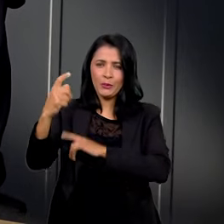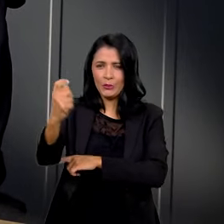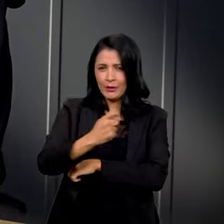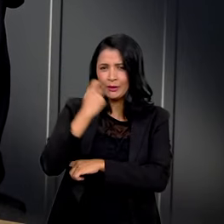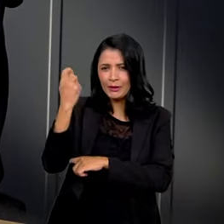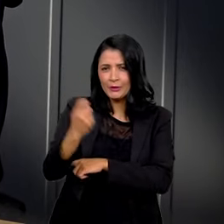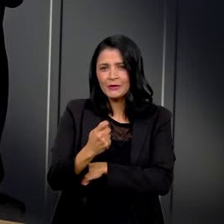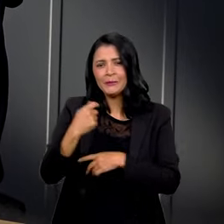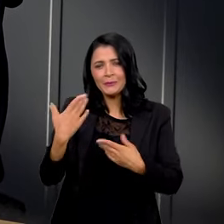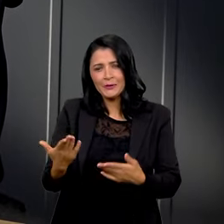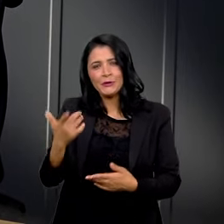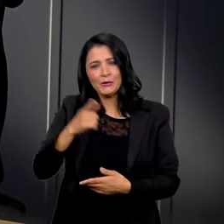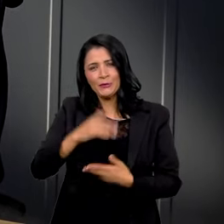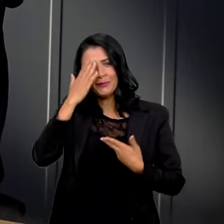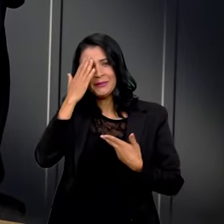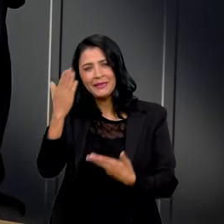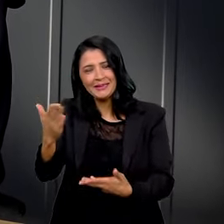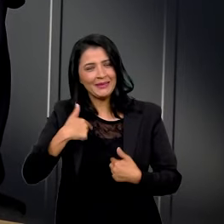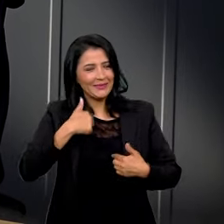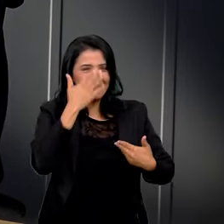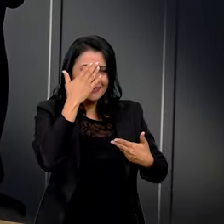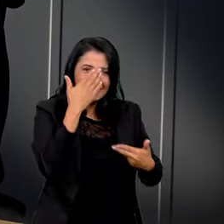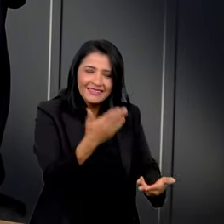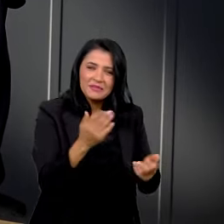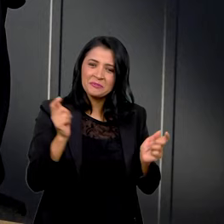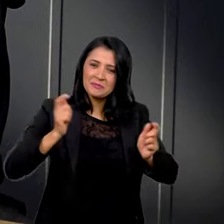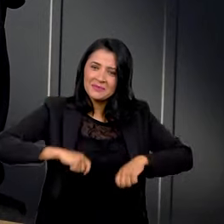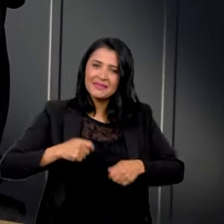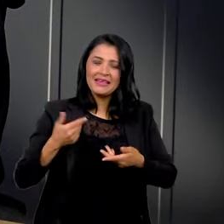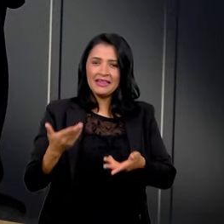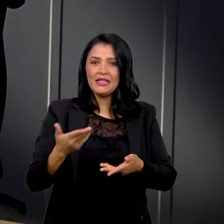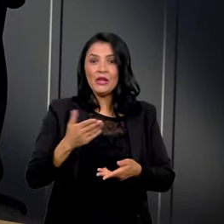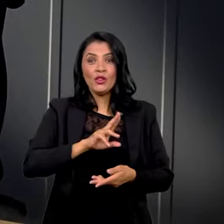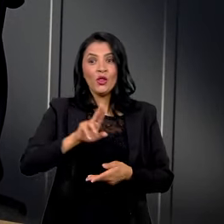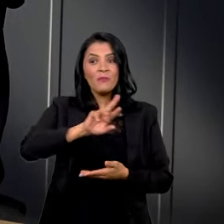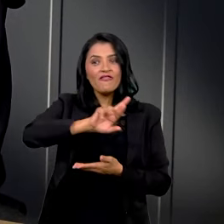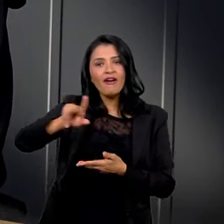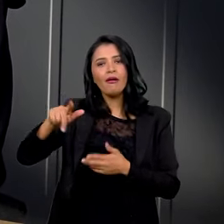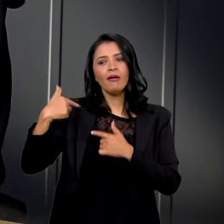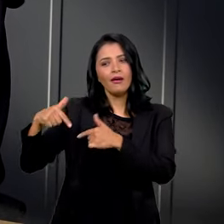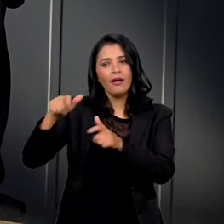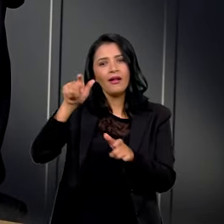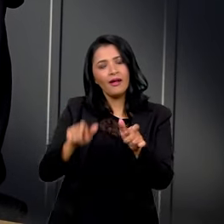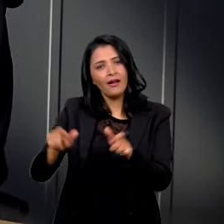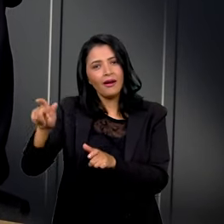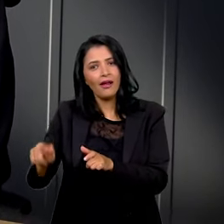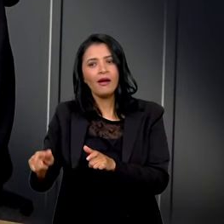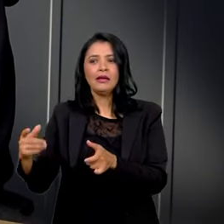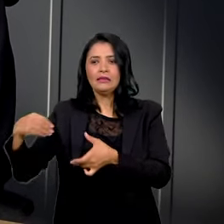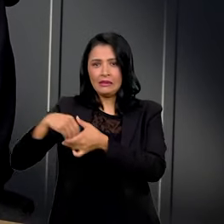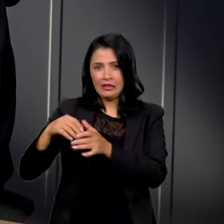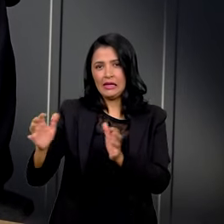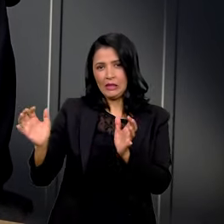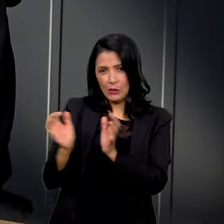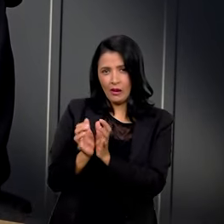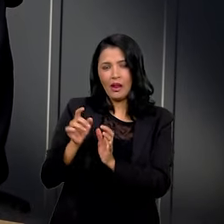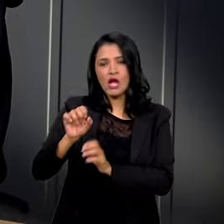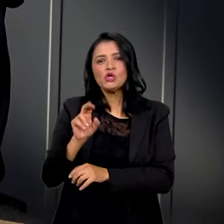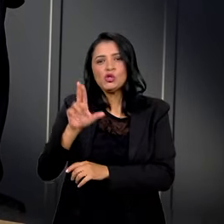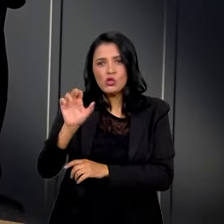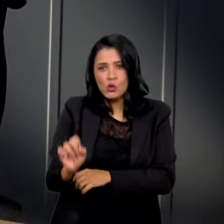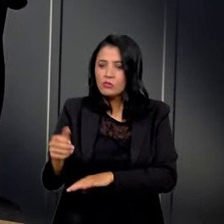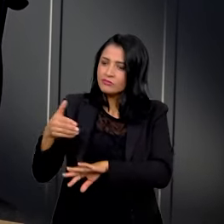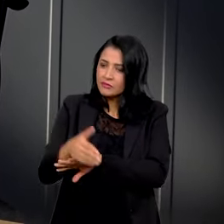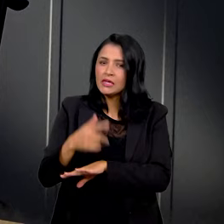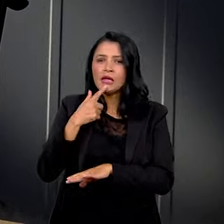né que compõe essa grande força de proteção de estar aqui e poder também né Pro Brasil inteiro divulgar um pouco do que a gente vem fazendo que é um